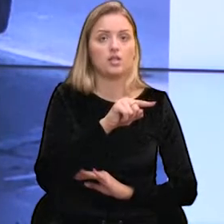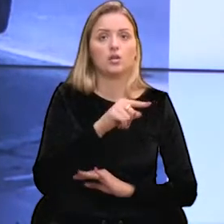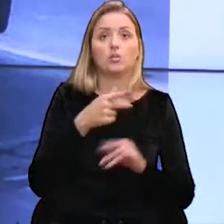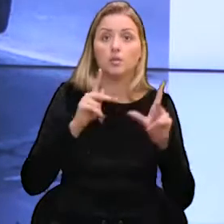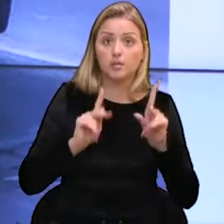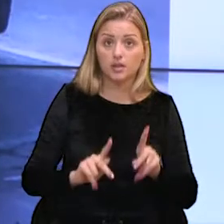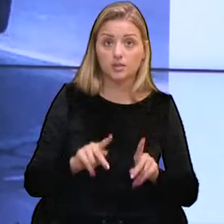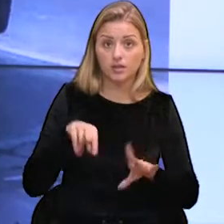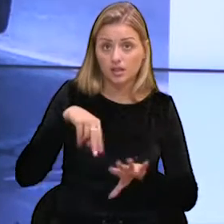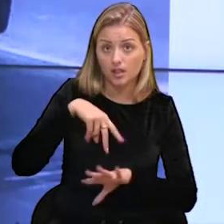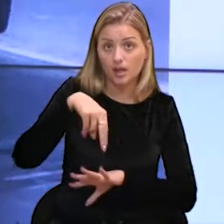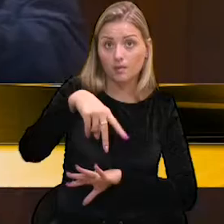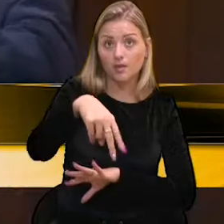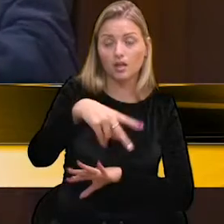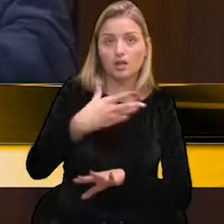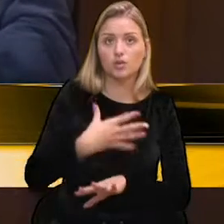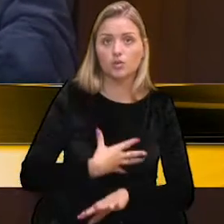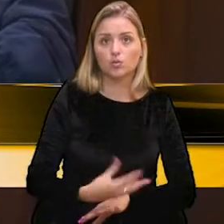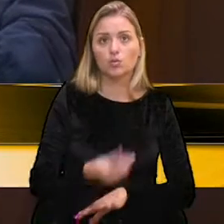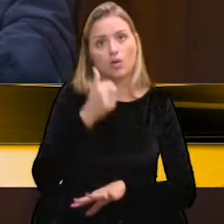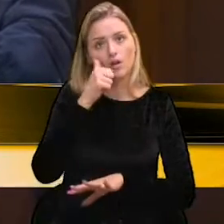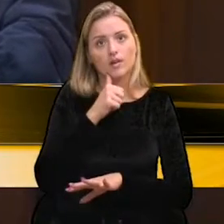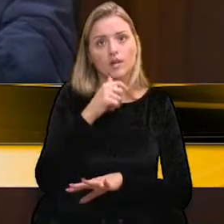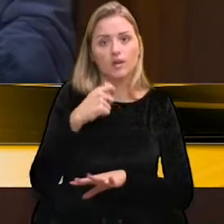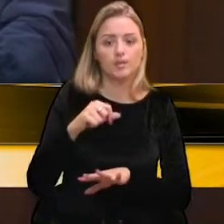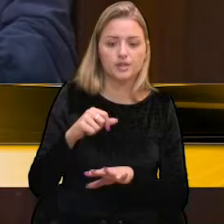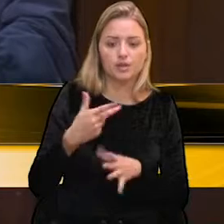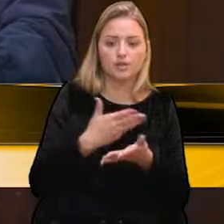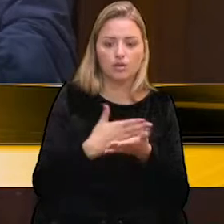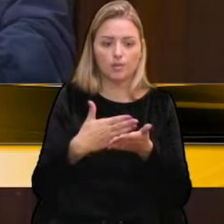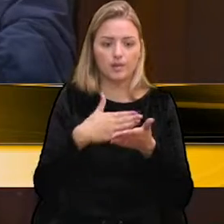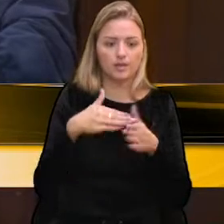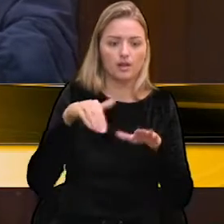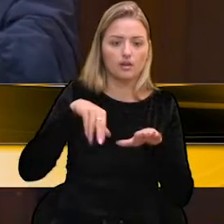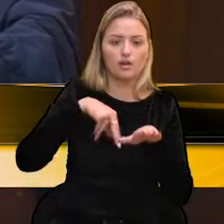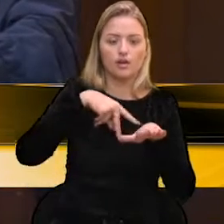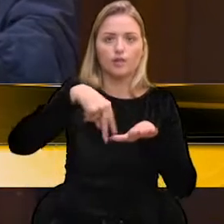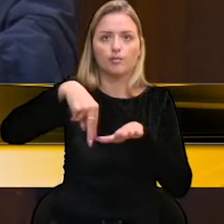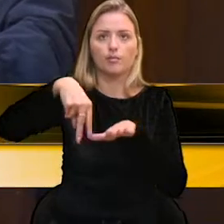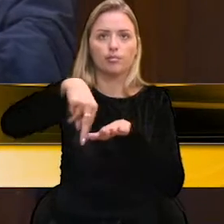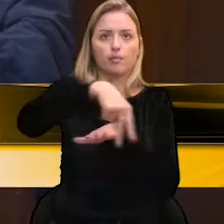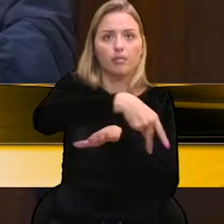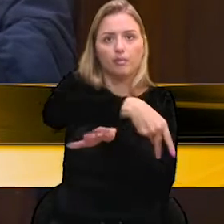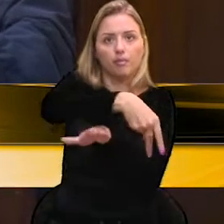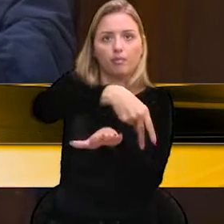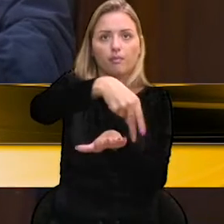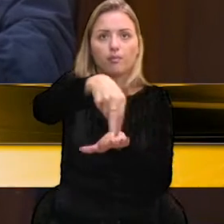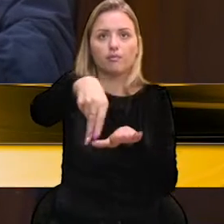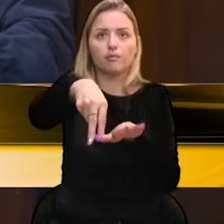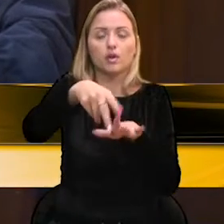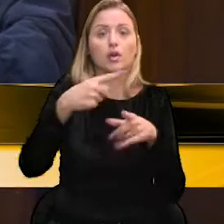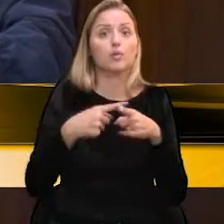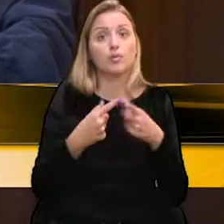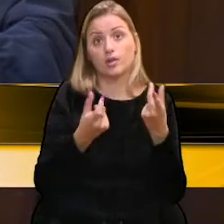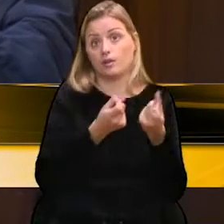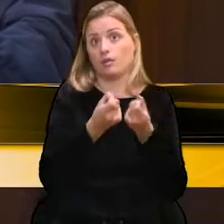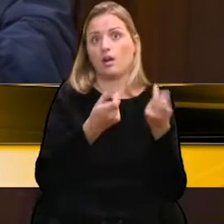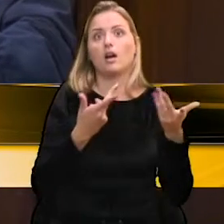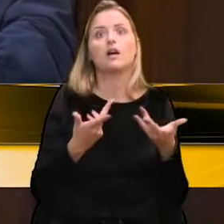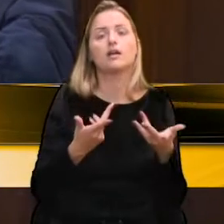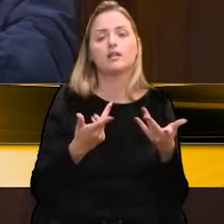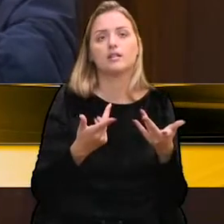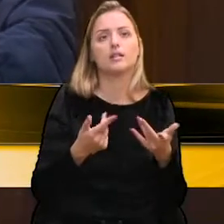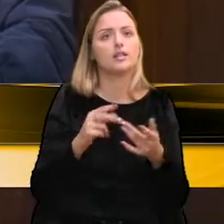ali e começou a ter que desviar dos automóveis. Primeiro, isso não é uma resposta que se dê a